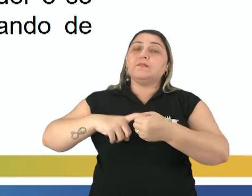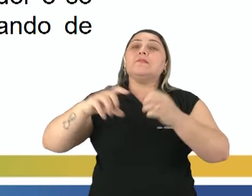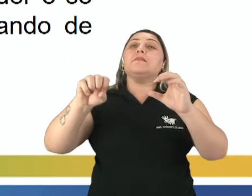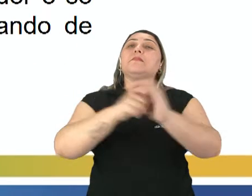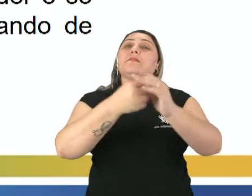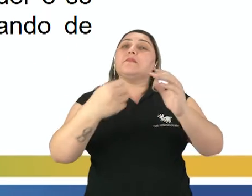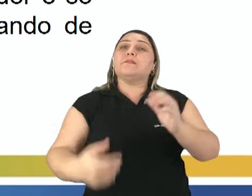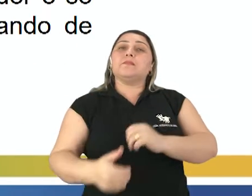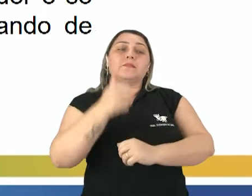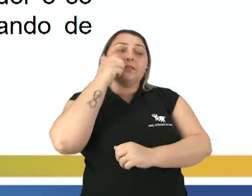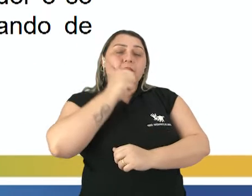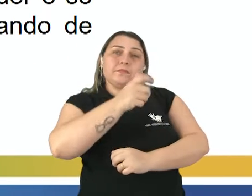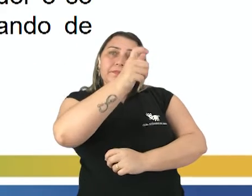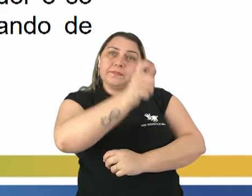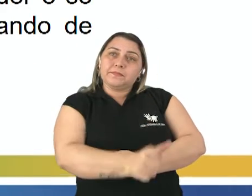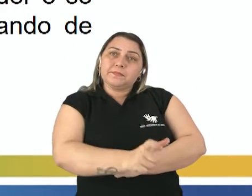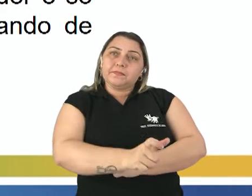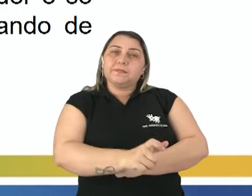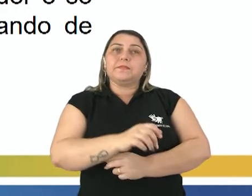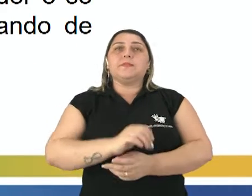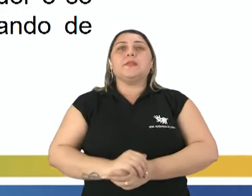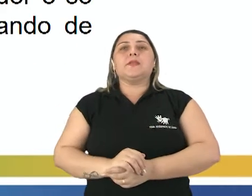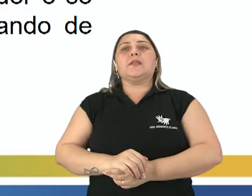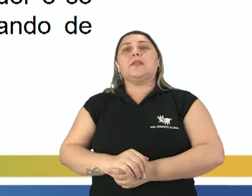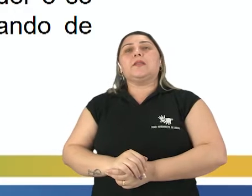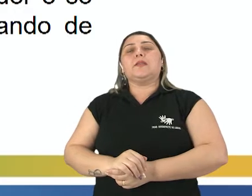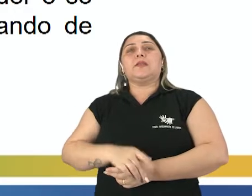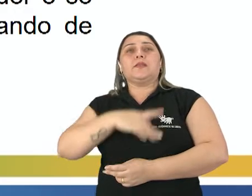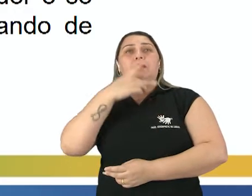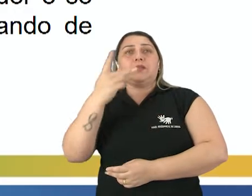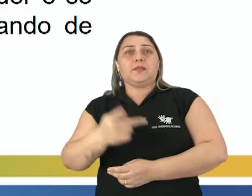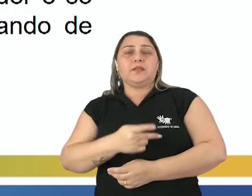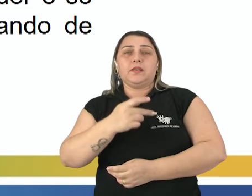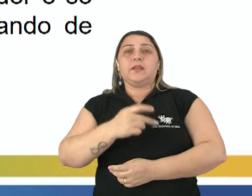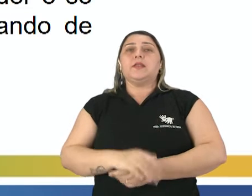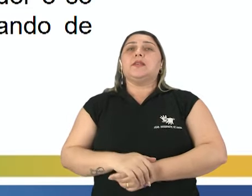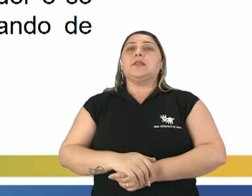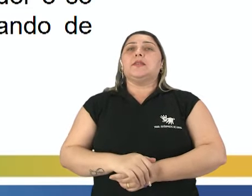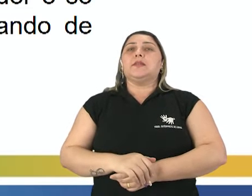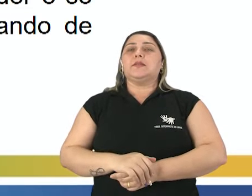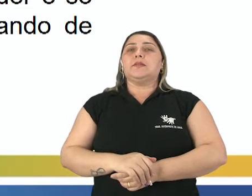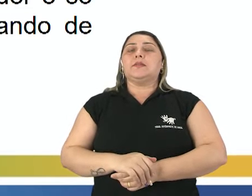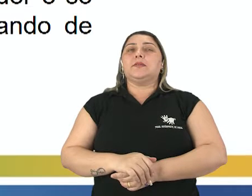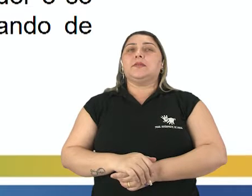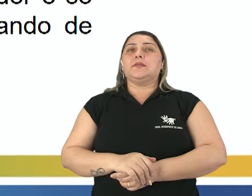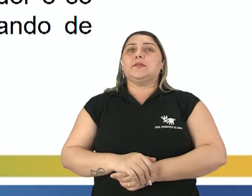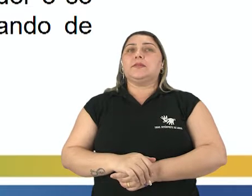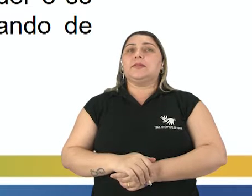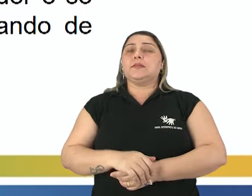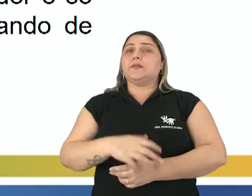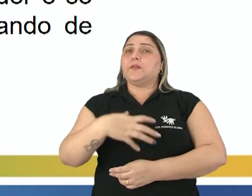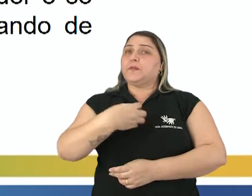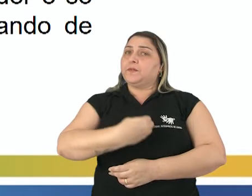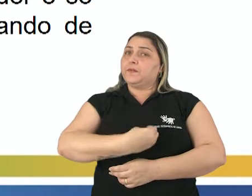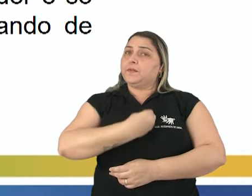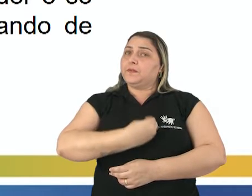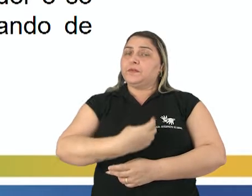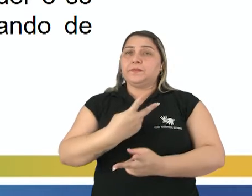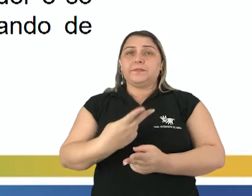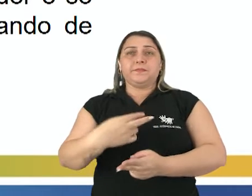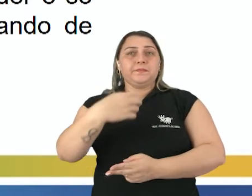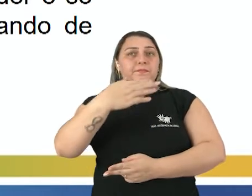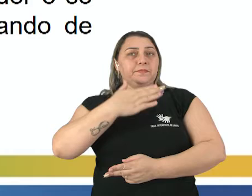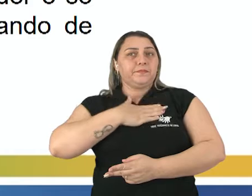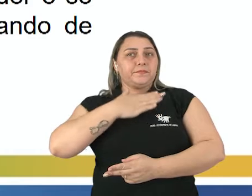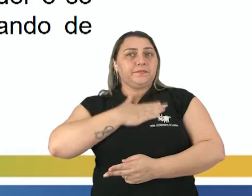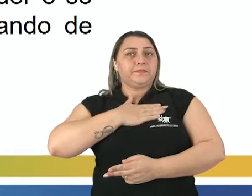aquela pessoa. Quando ele diz de uma pessoa inteira que na certa está tão viva quanto eu. E